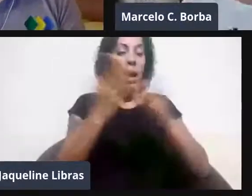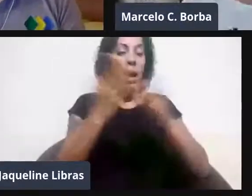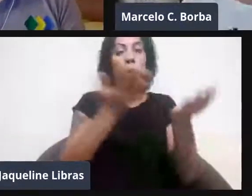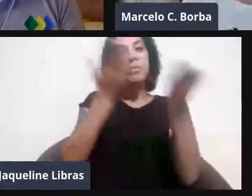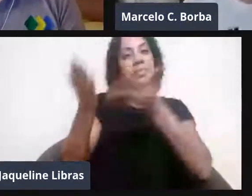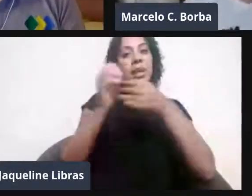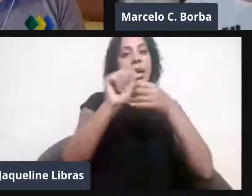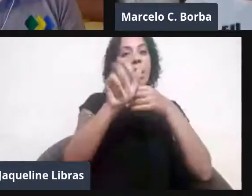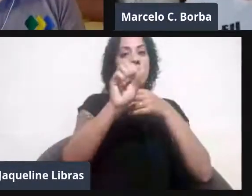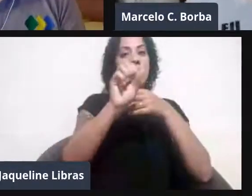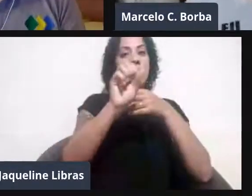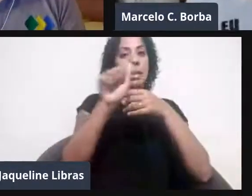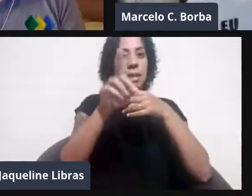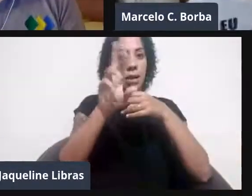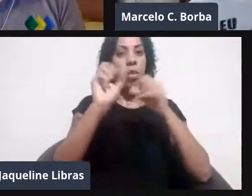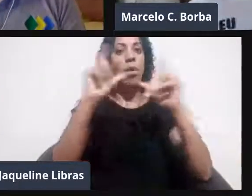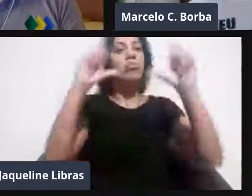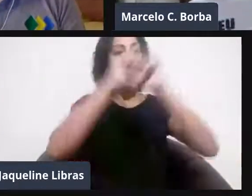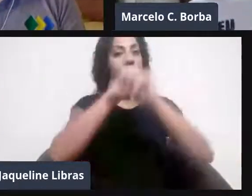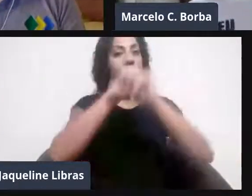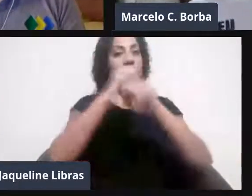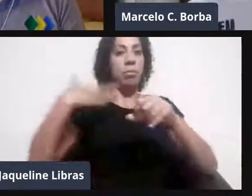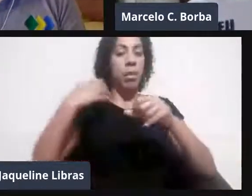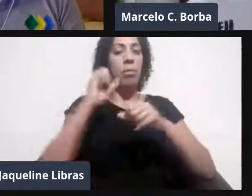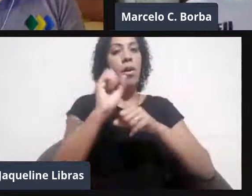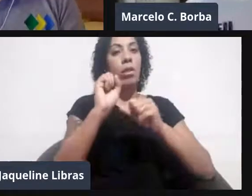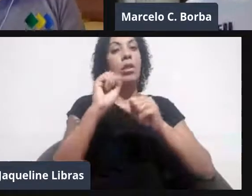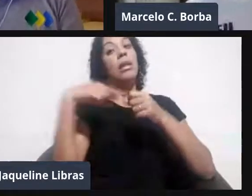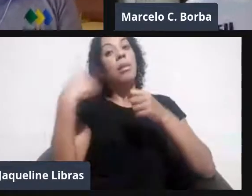aí agora. Se precisar, a gente volta.